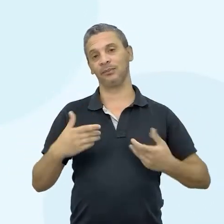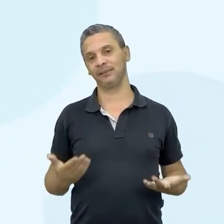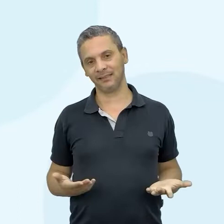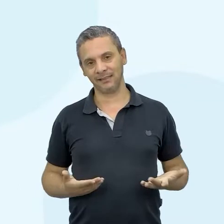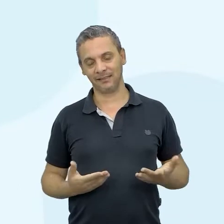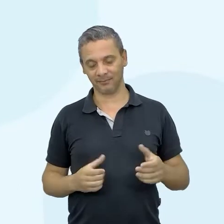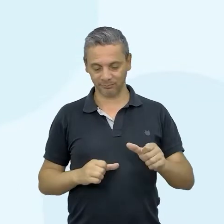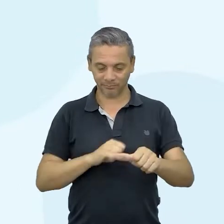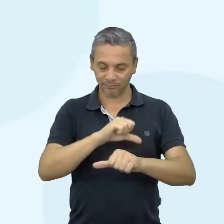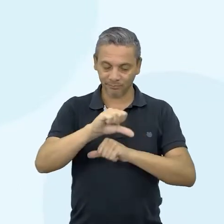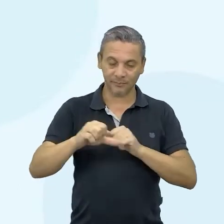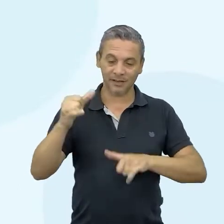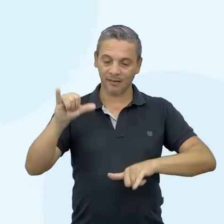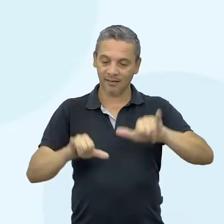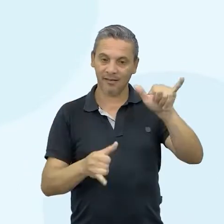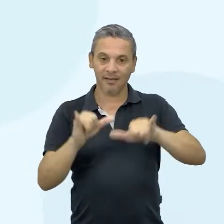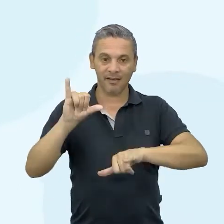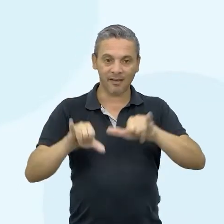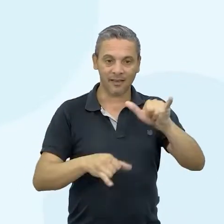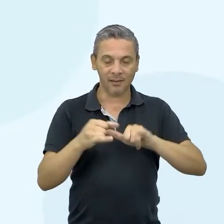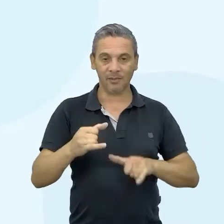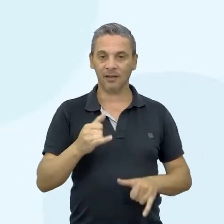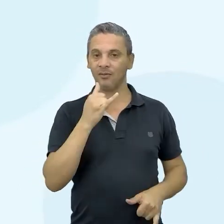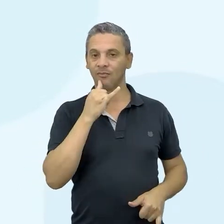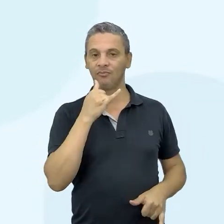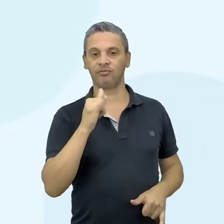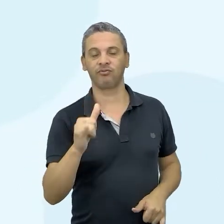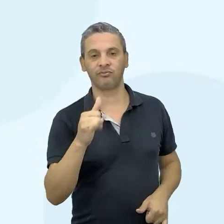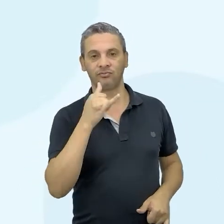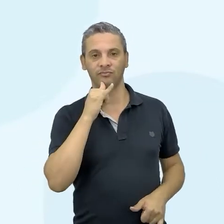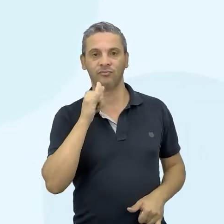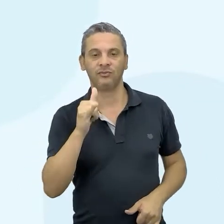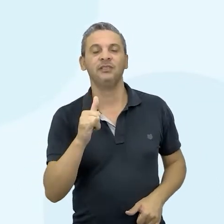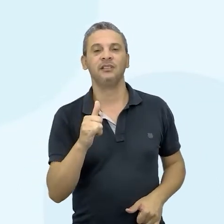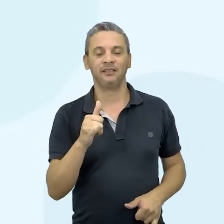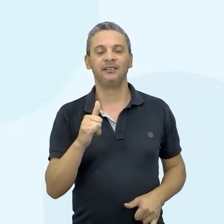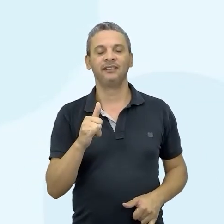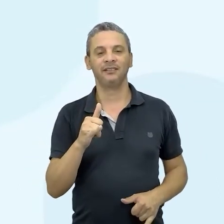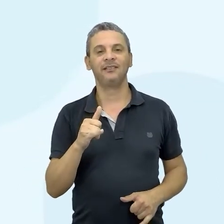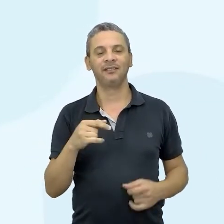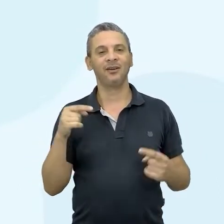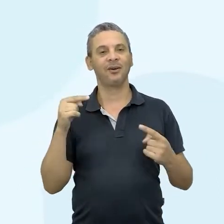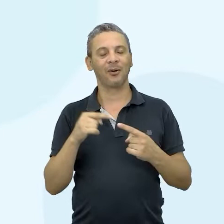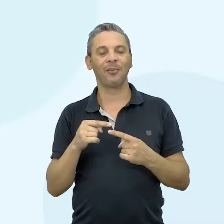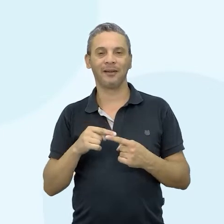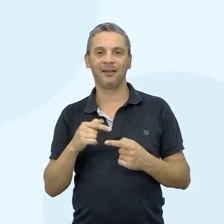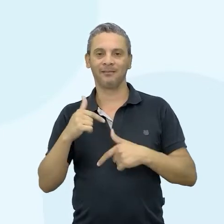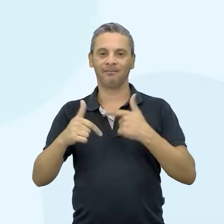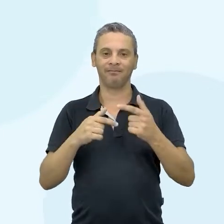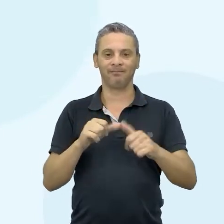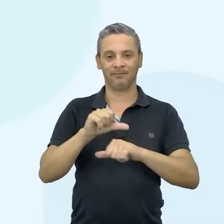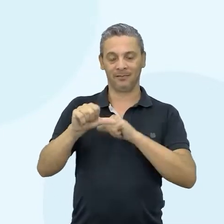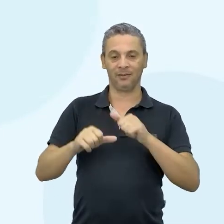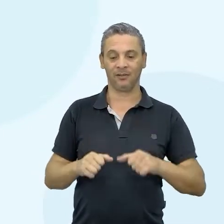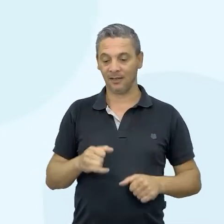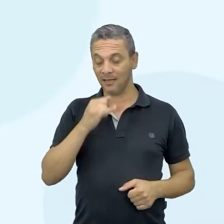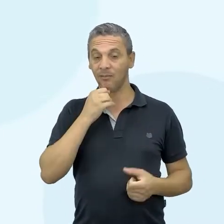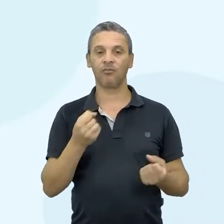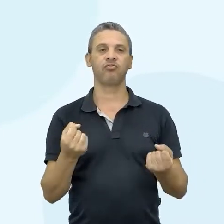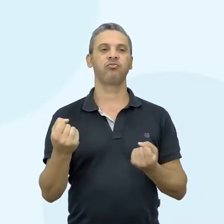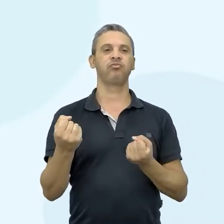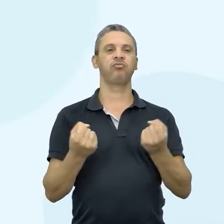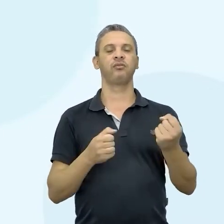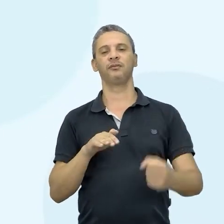de transformações químicas, você retira energia, né, e começa a traduzir na forma de trabalho. Para um carro se movimentar,